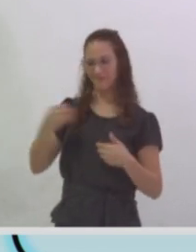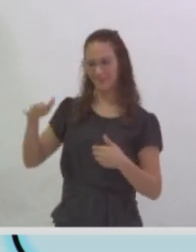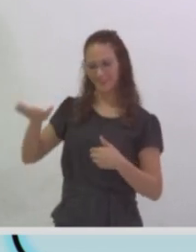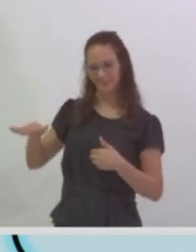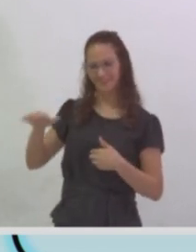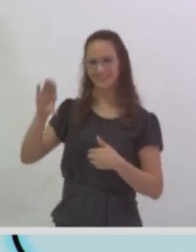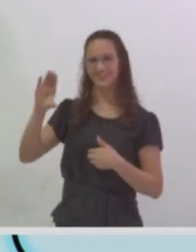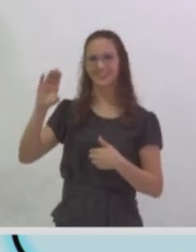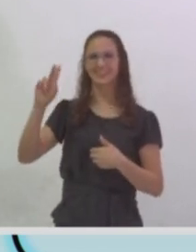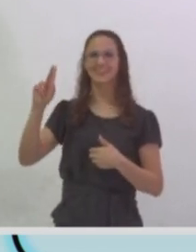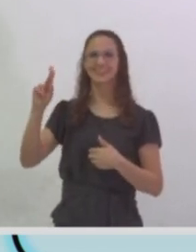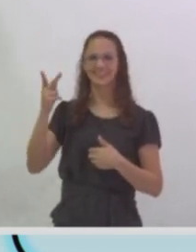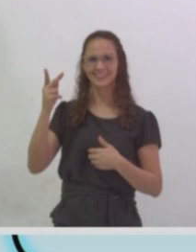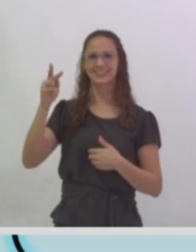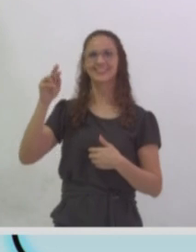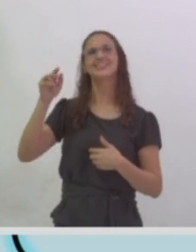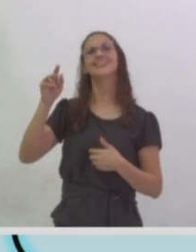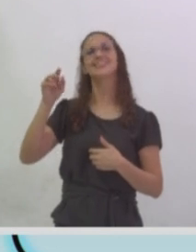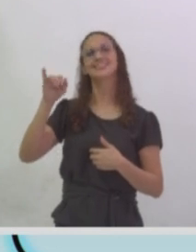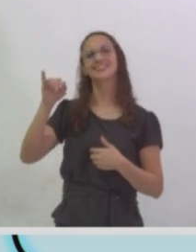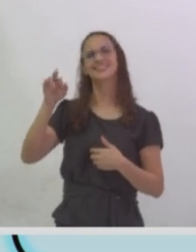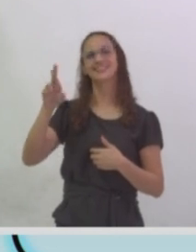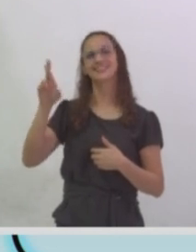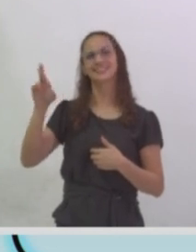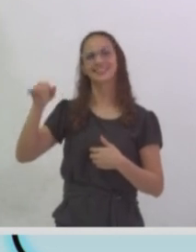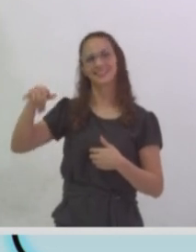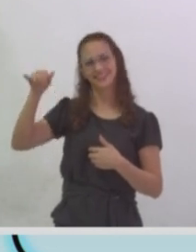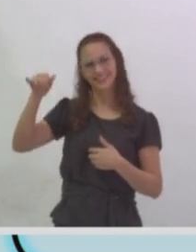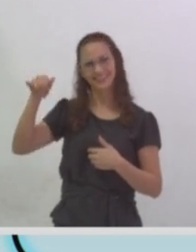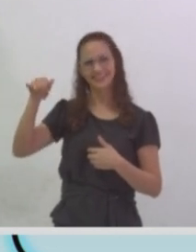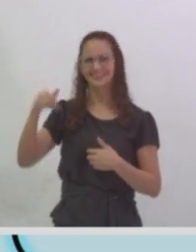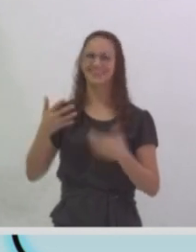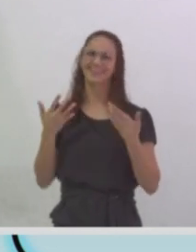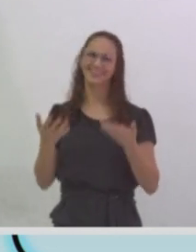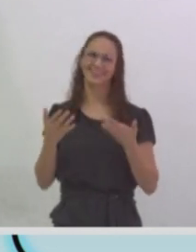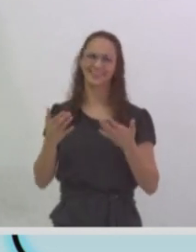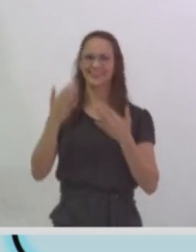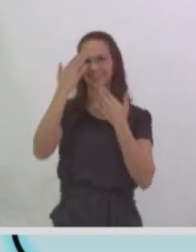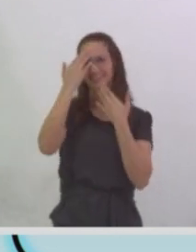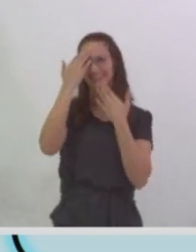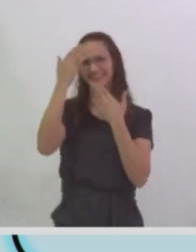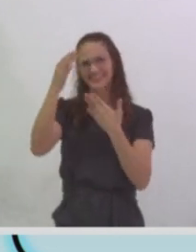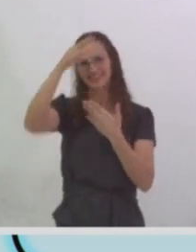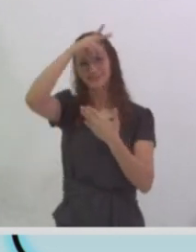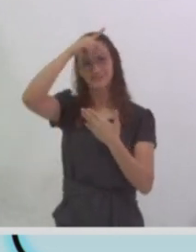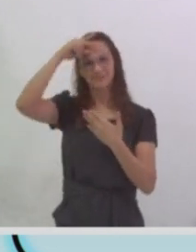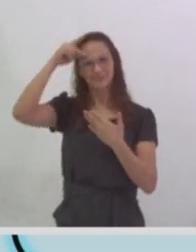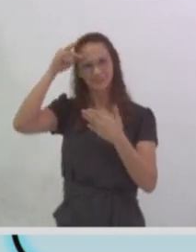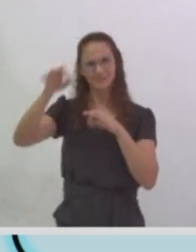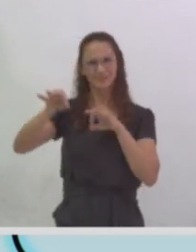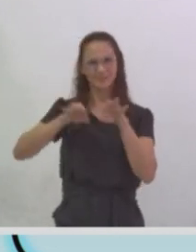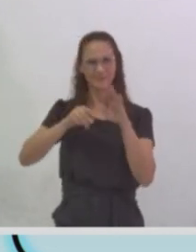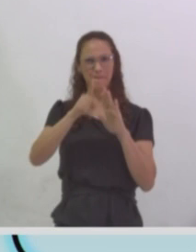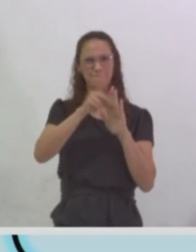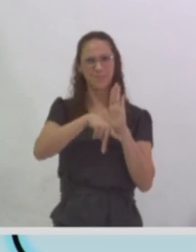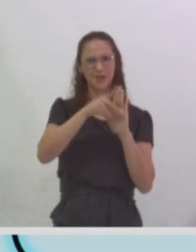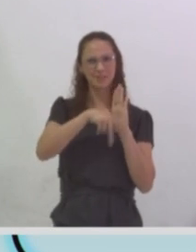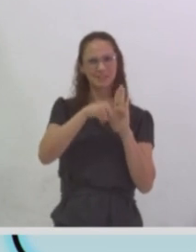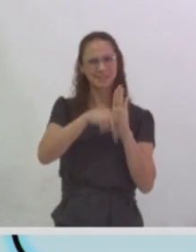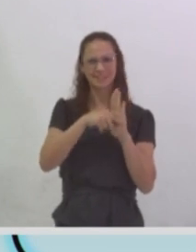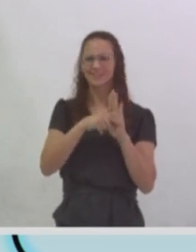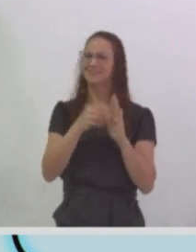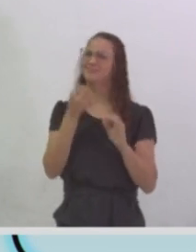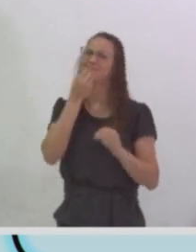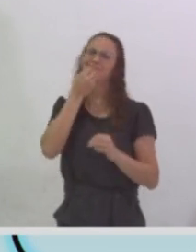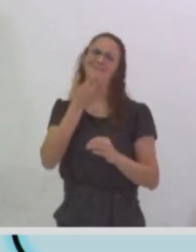de agradecer à prefeitura por esse lindo projeto neste momento tão difícil em que estamos passando. E deixar